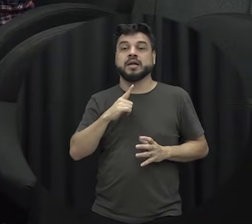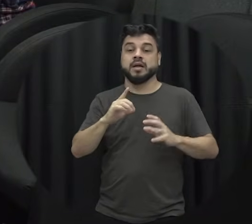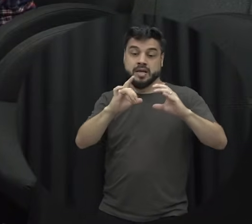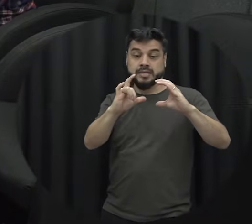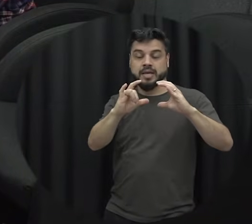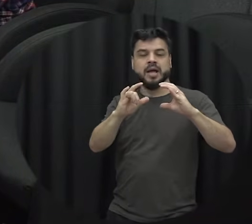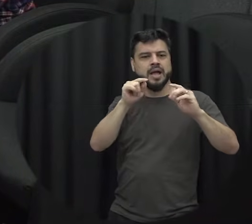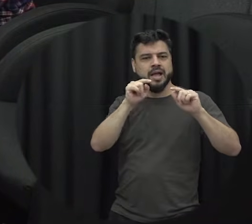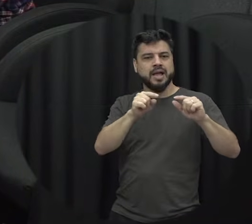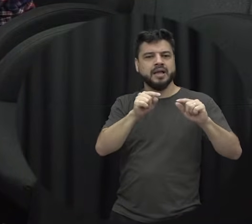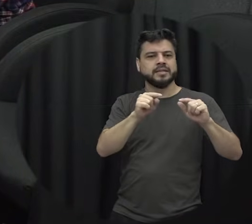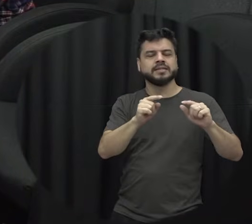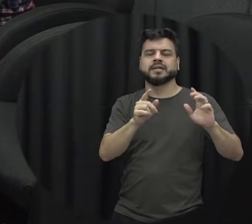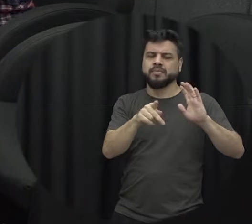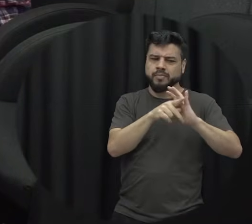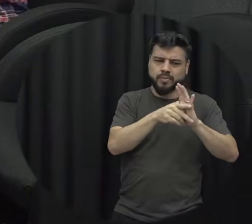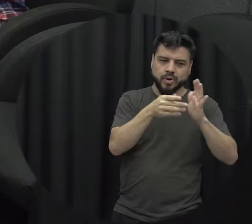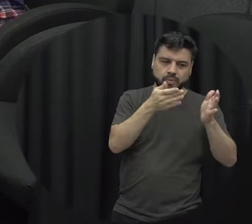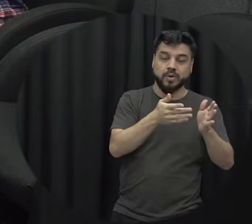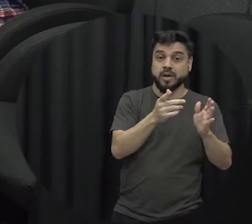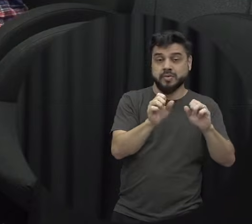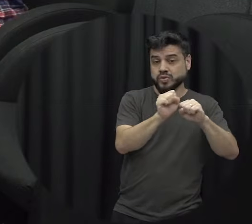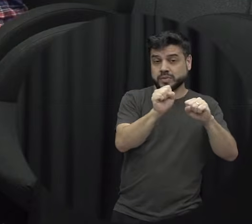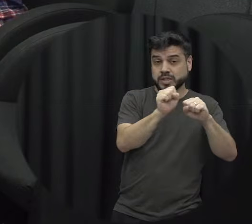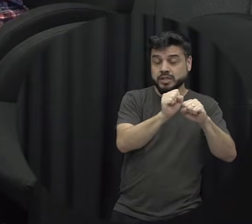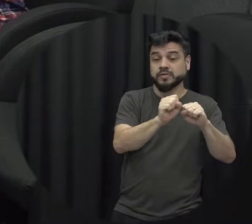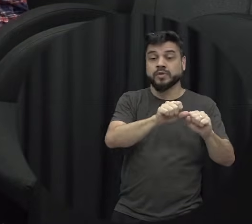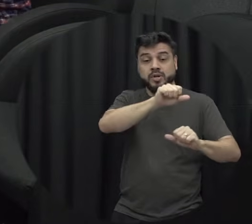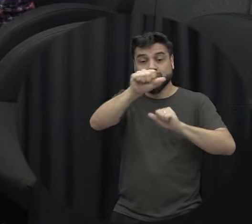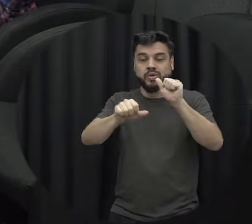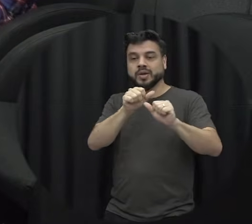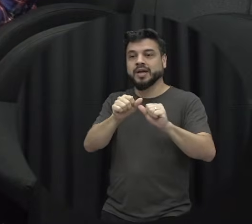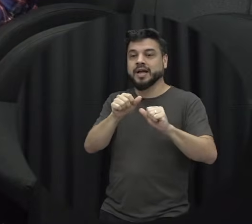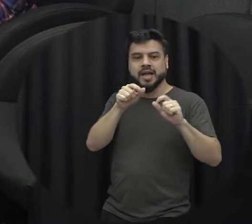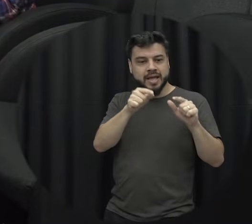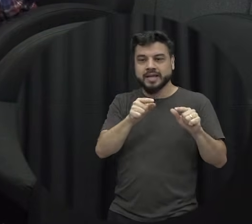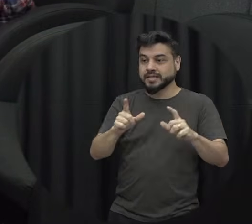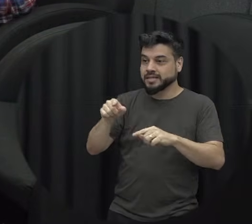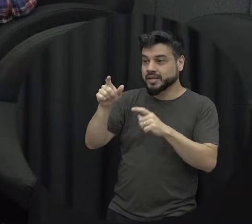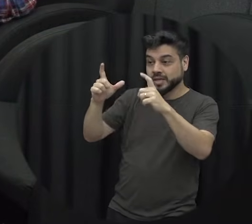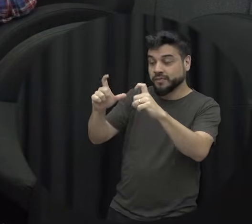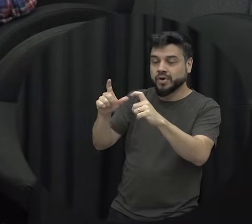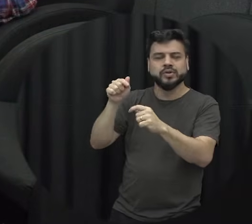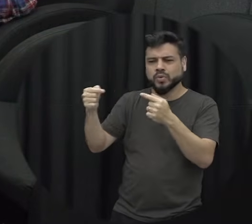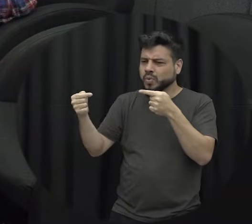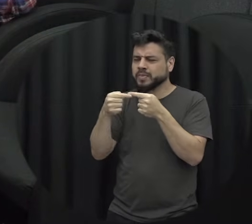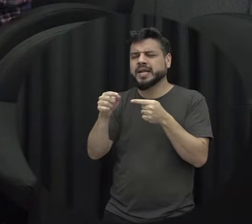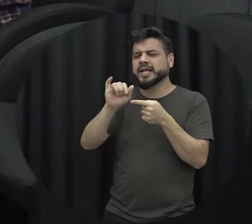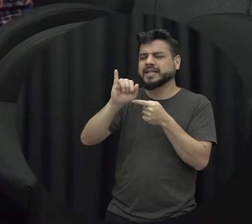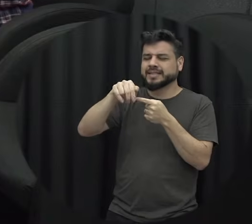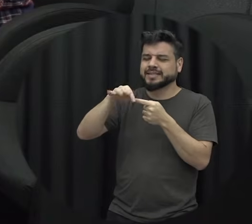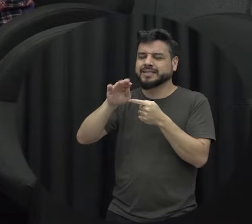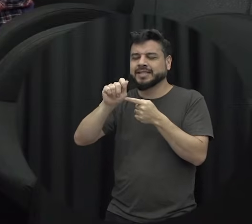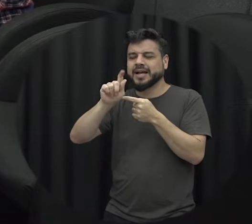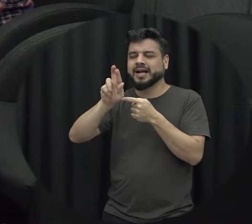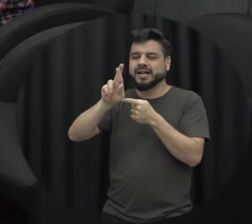você transformou aquela palavra que era um substantivo num adjetivo. Na palavra por exemplo, eles teriam